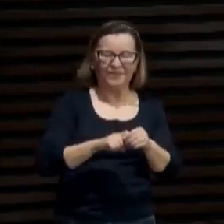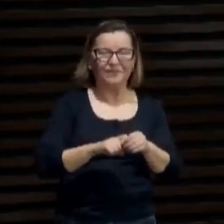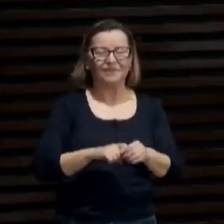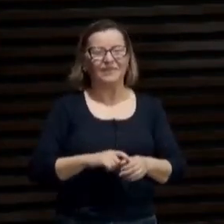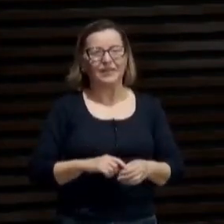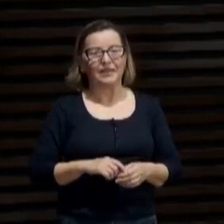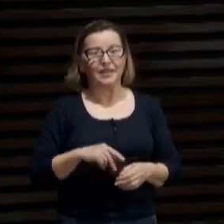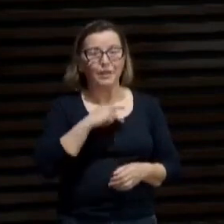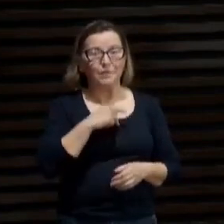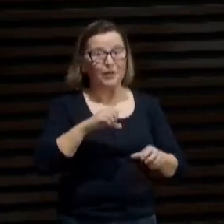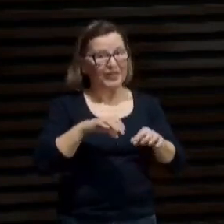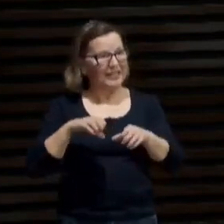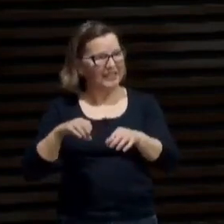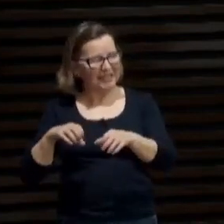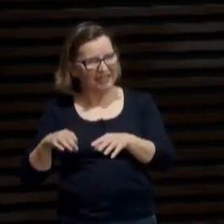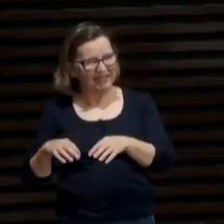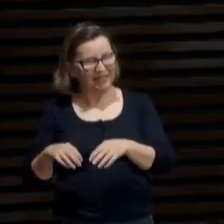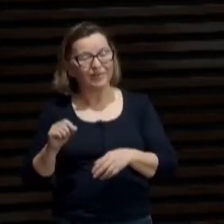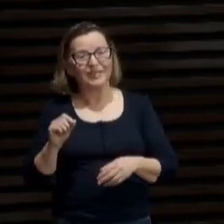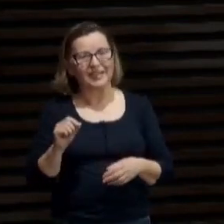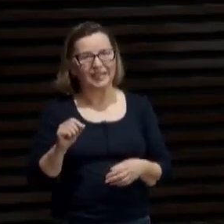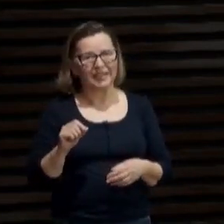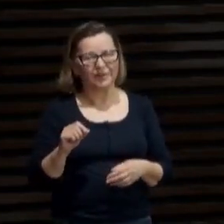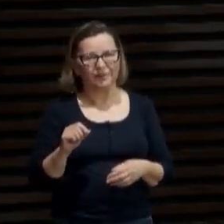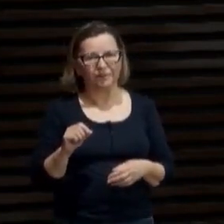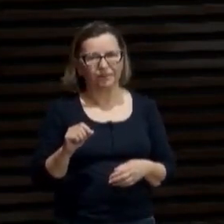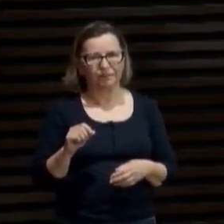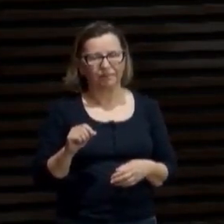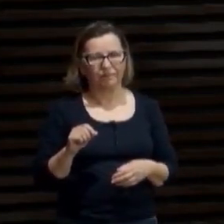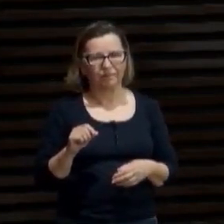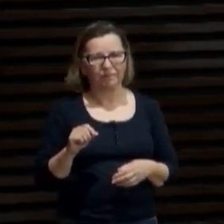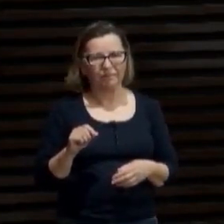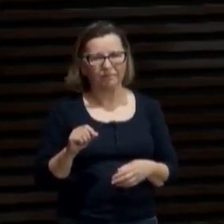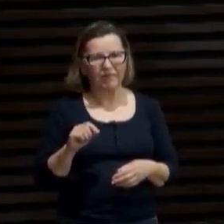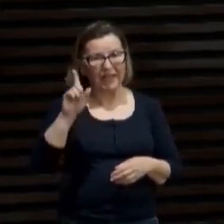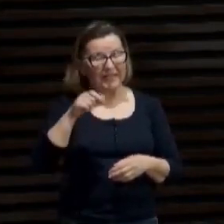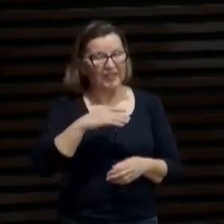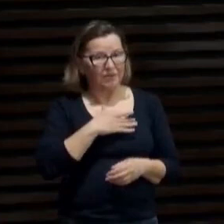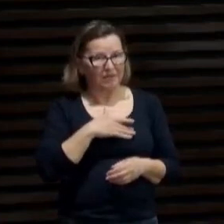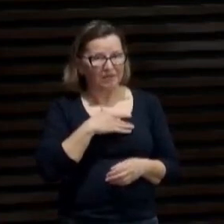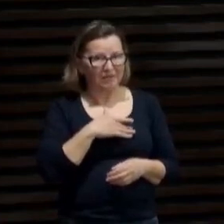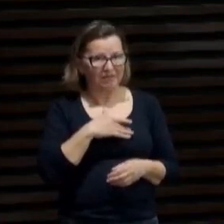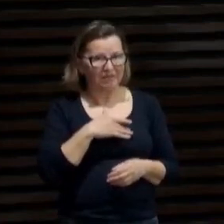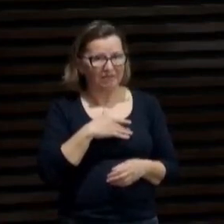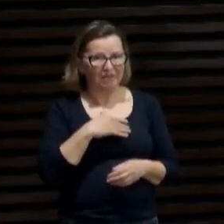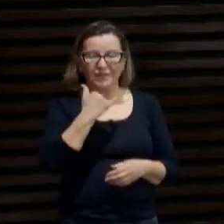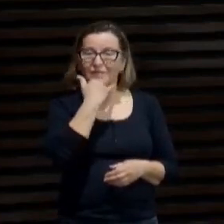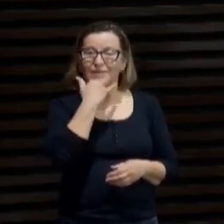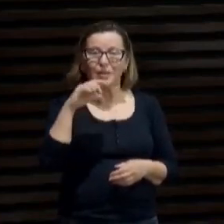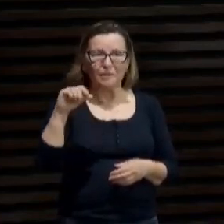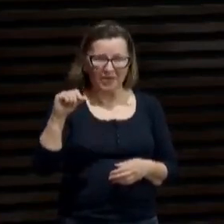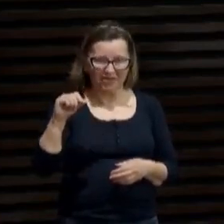Paulo está ensinando aqui é o seguinte: exerça a misericórdia, exerça o perdão.